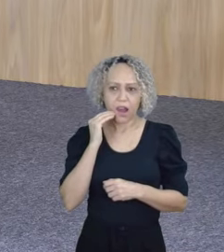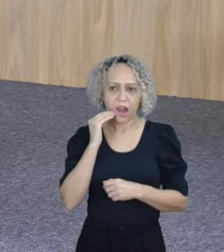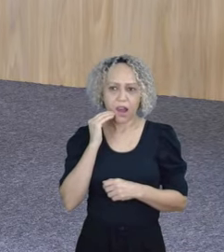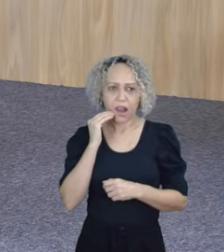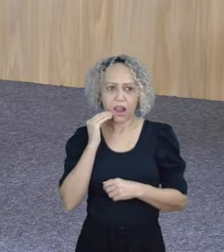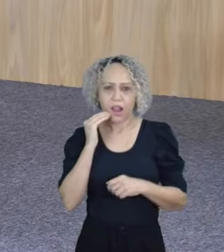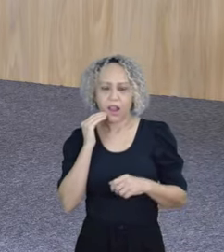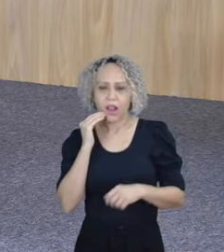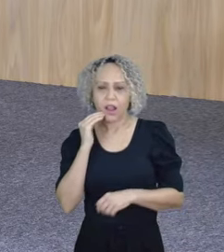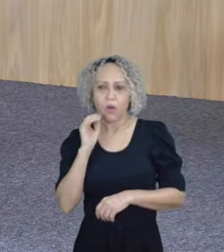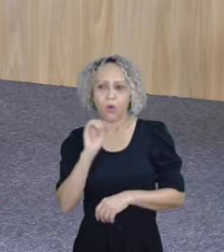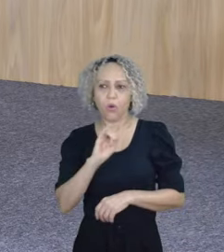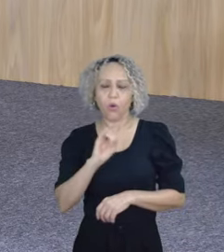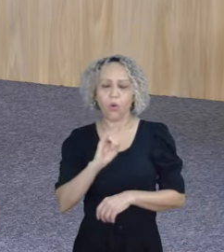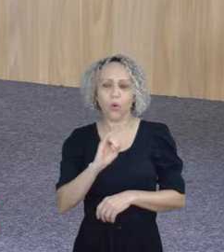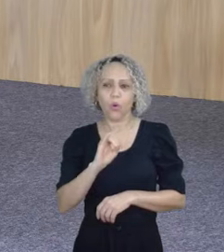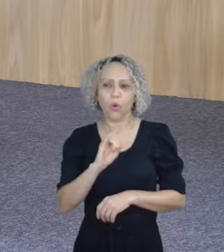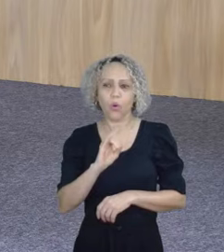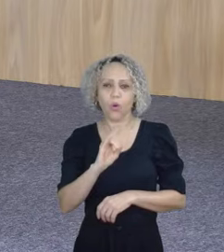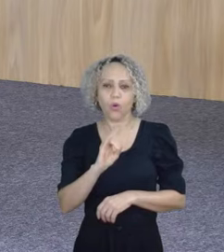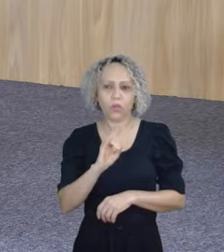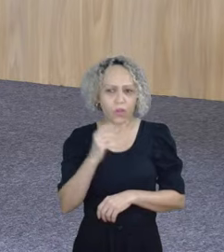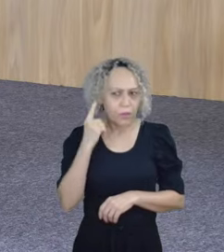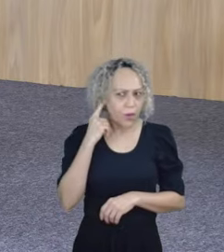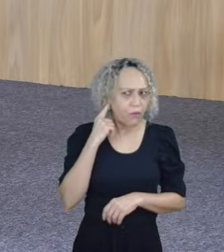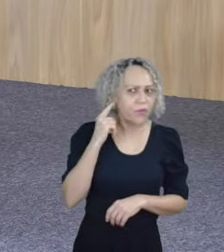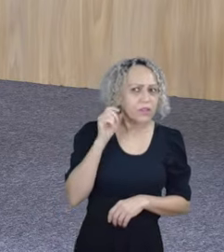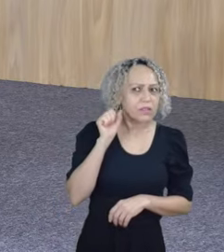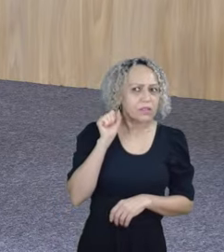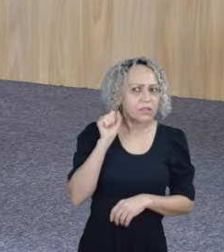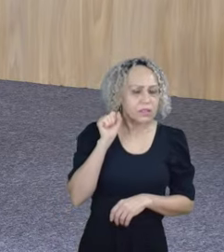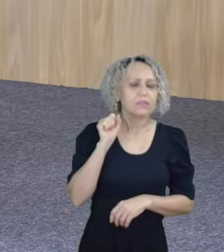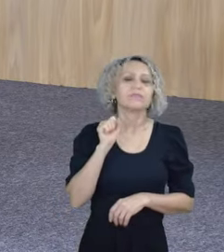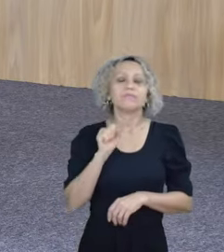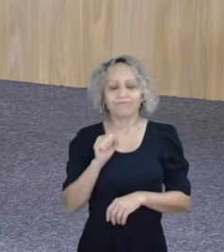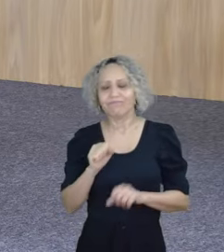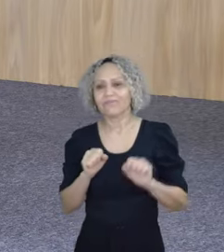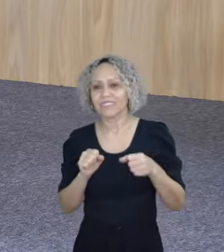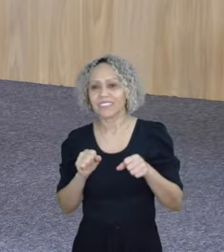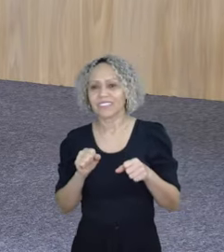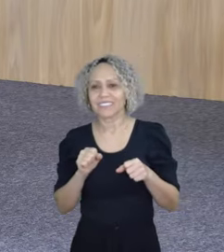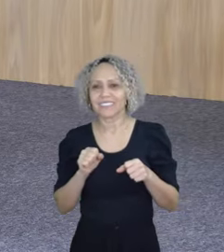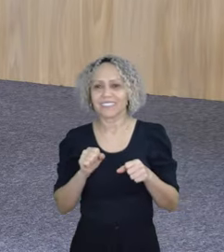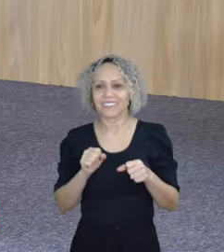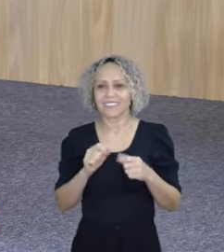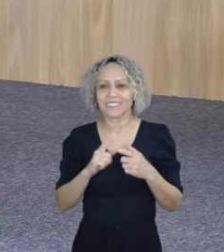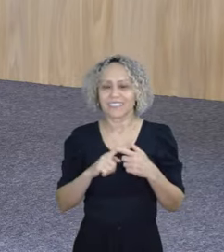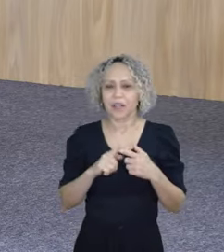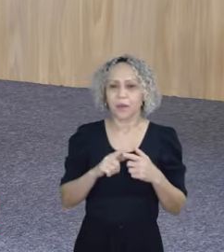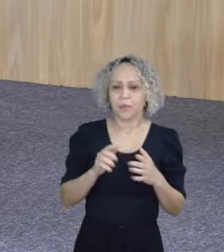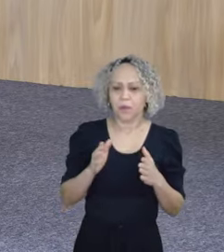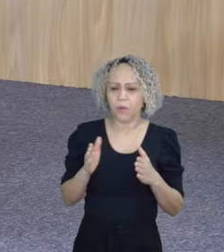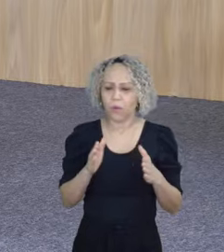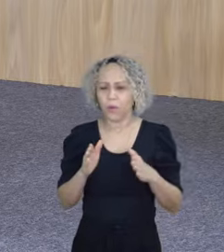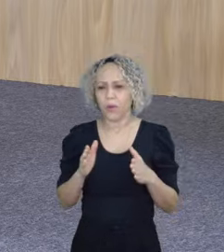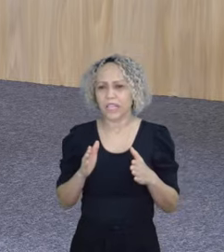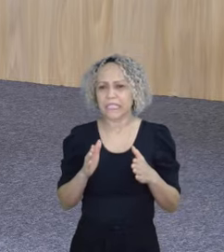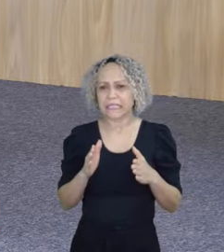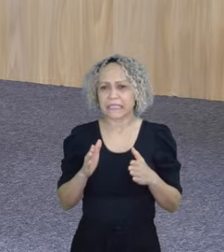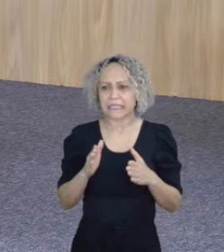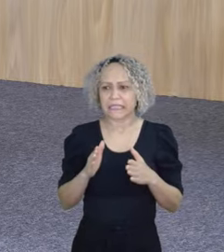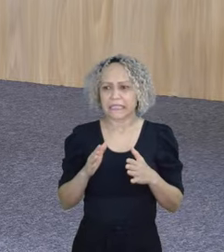Alô, alô, alô. Alô, tá me ouvindo, Fernando? Tô ouvindo, porque tá tendo um pequeno delay aí